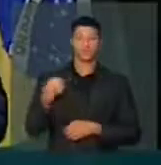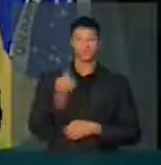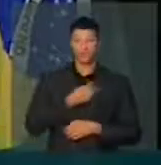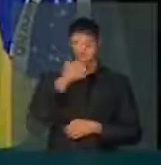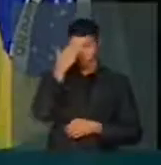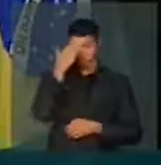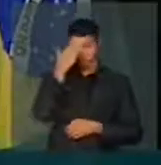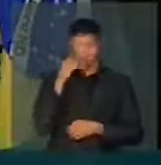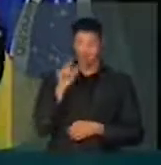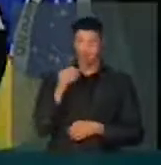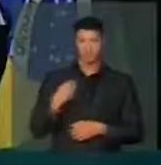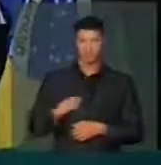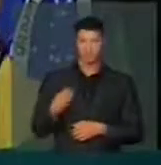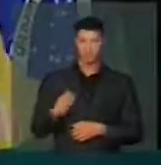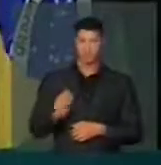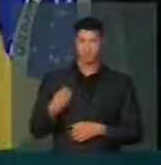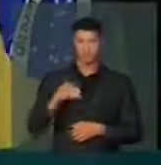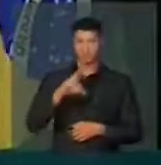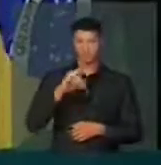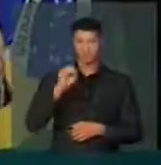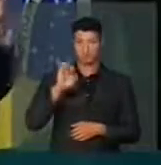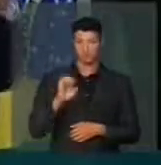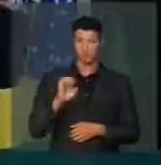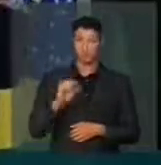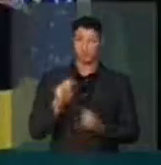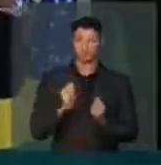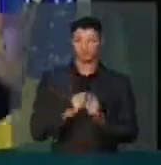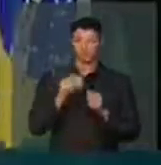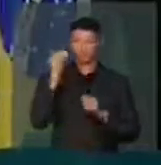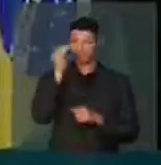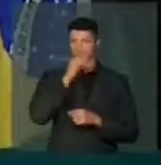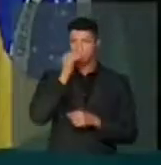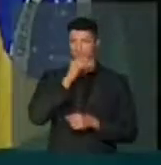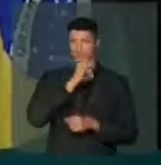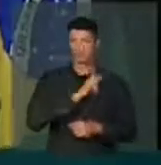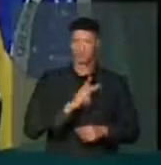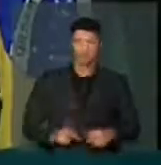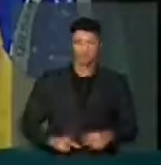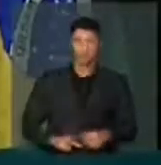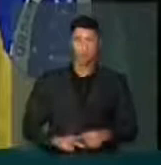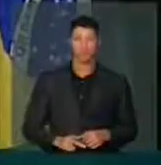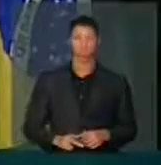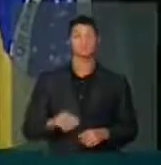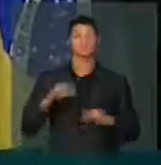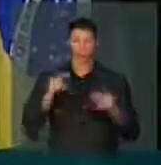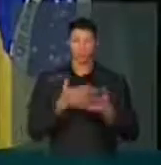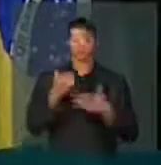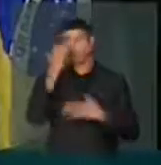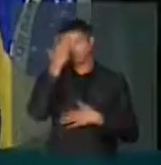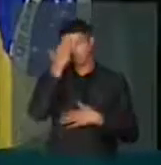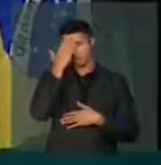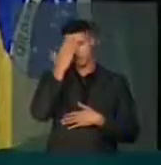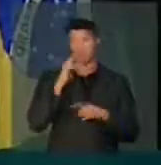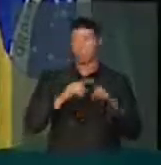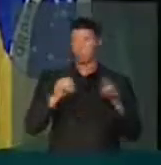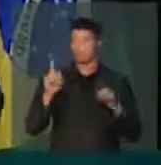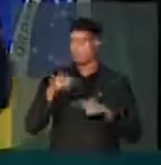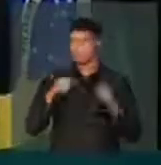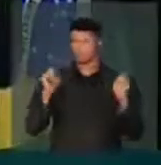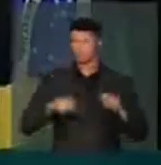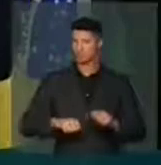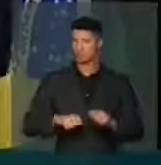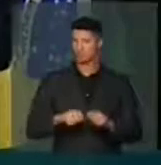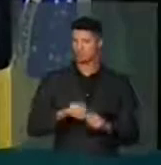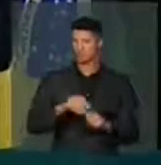sabem. Que vivemos uma crise com enfraquecimento da presidência, todos sabem. Mas não adianta